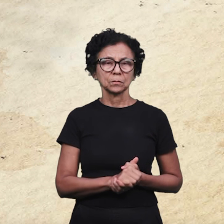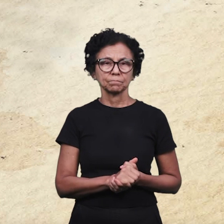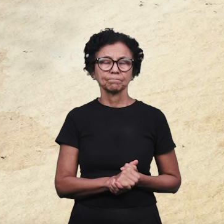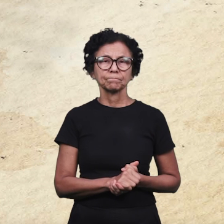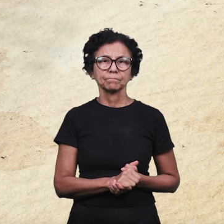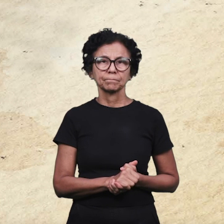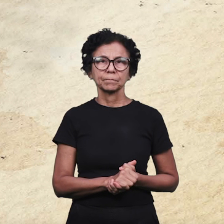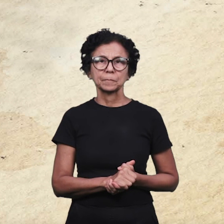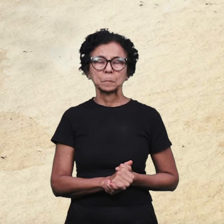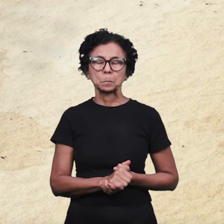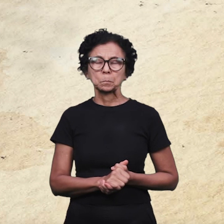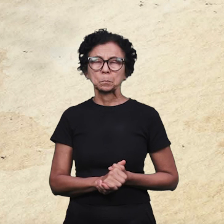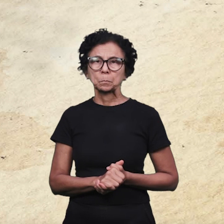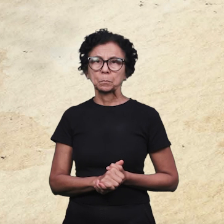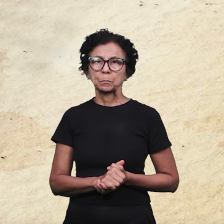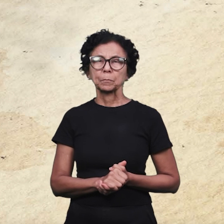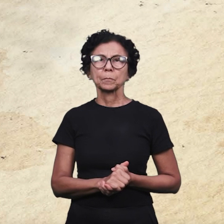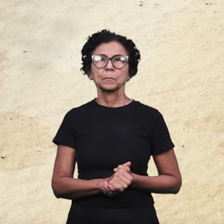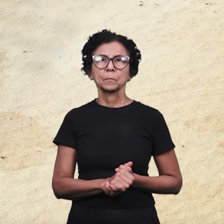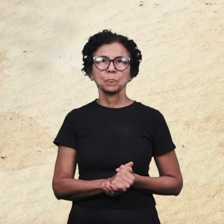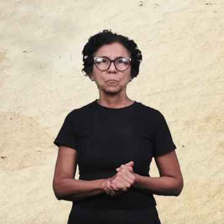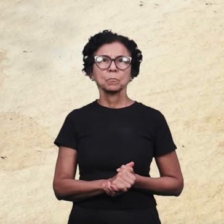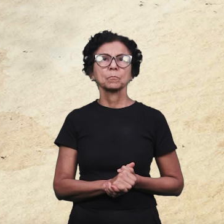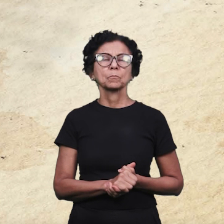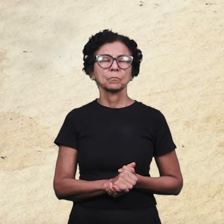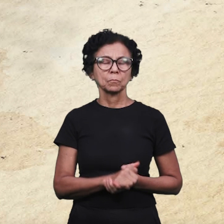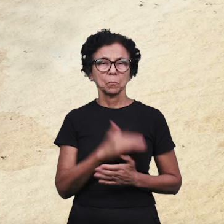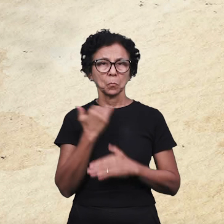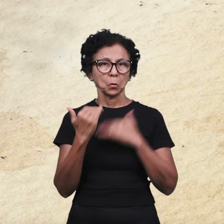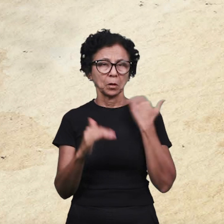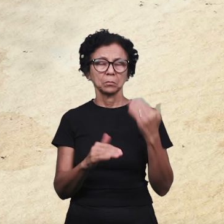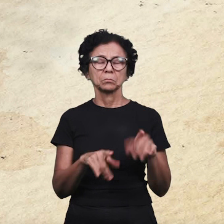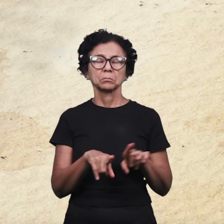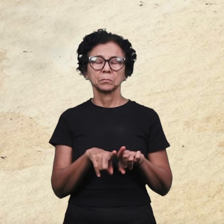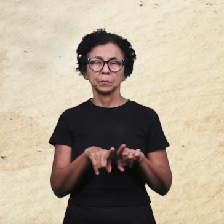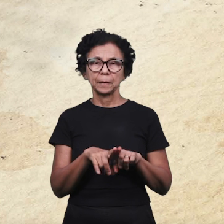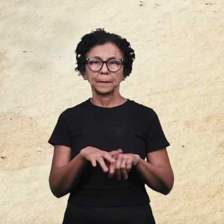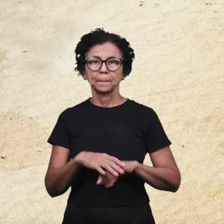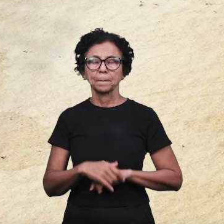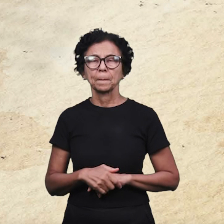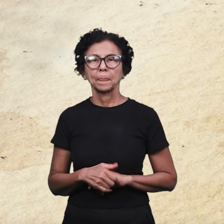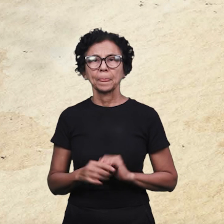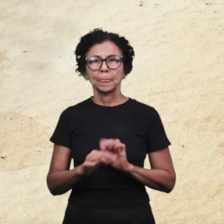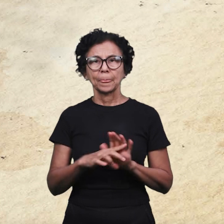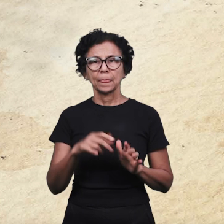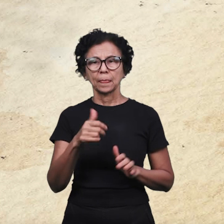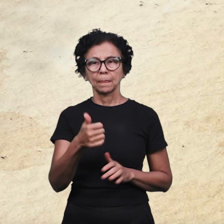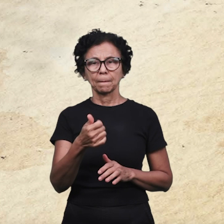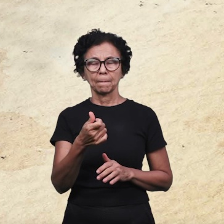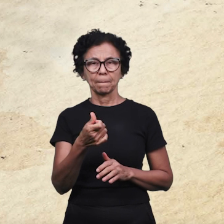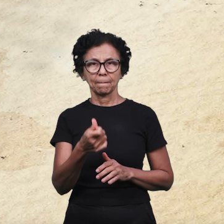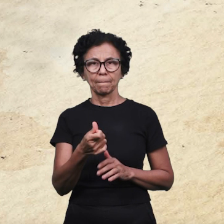mão. Ou seja, depois os filhos de Amã também foram destruídos. E lá no 16 fala